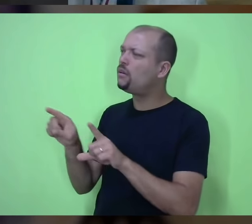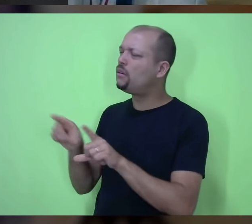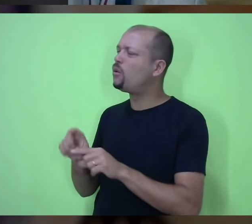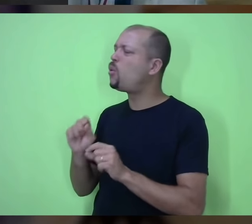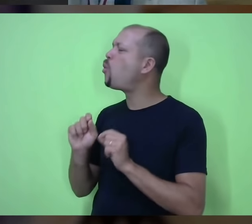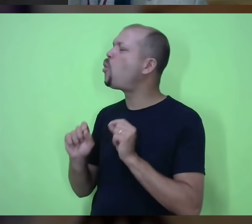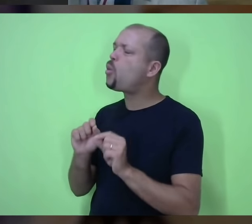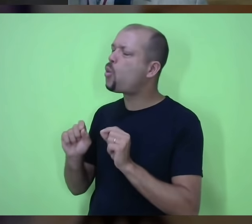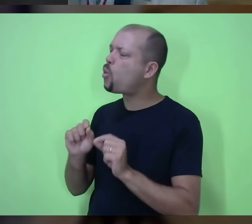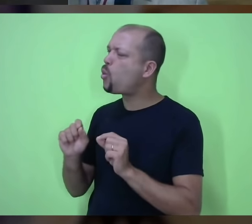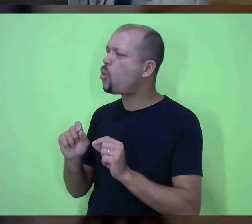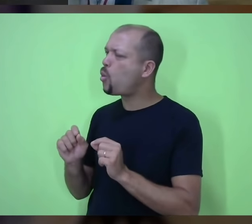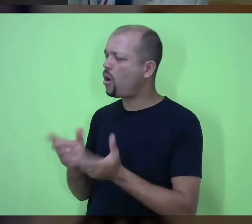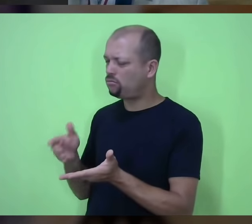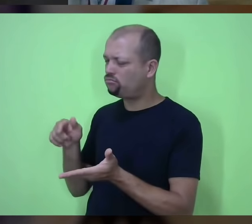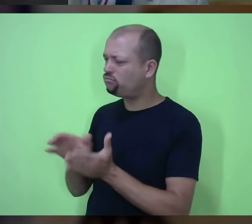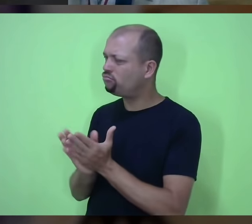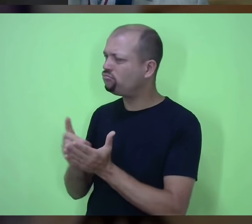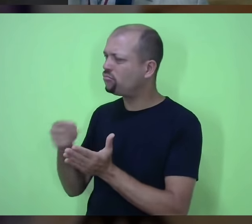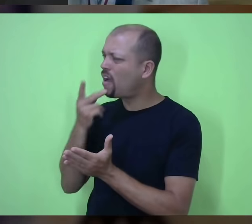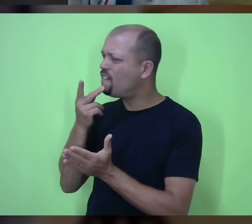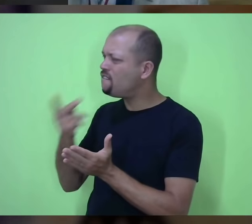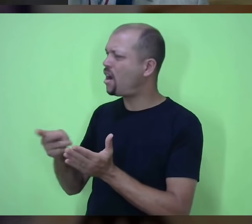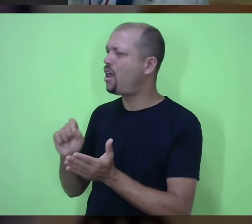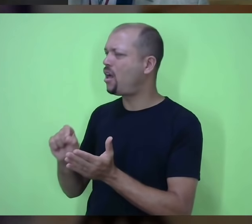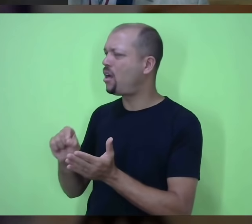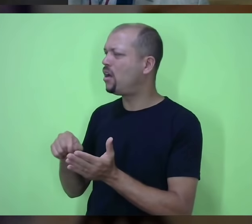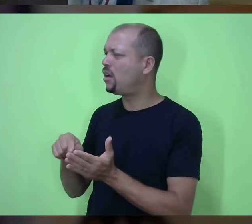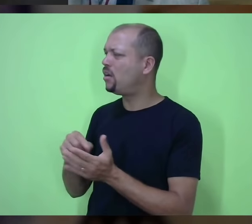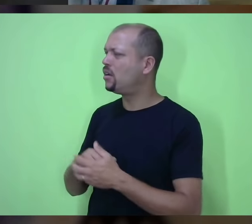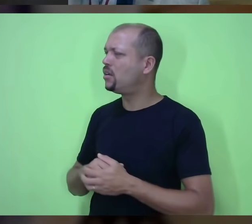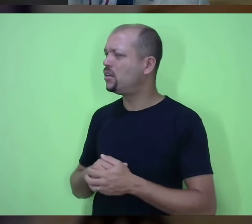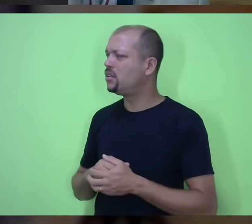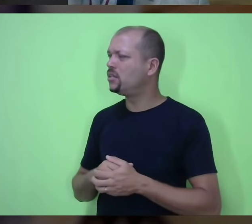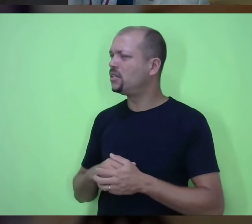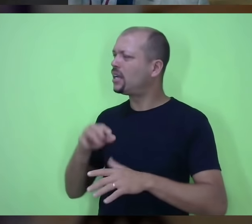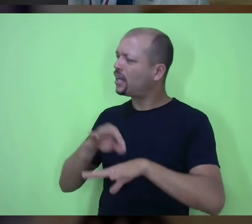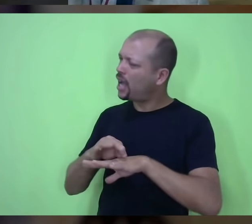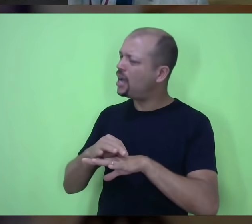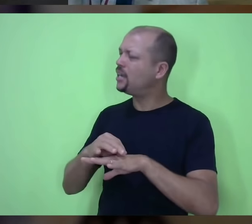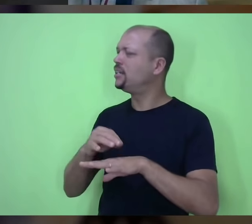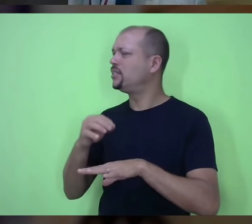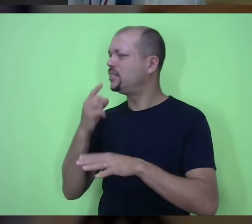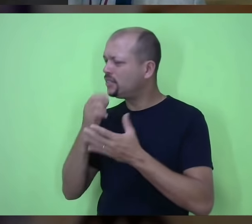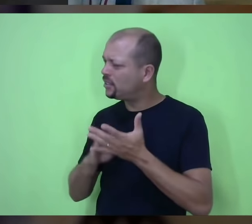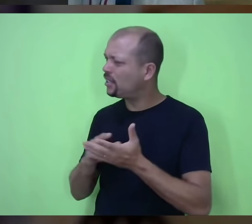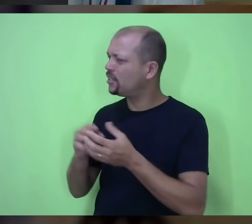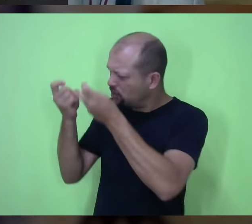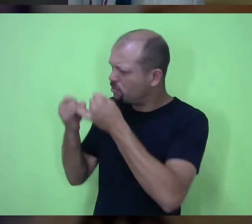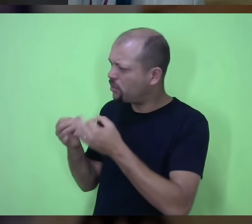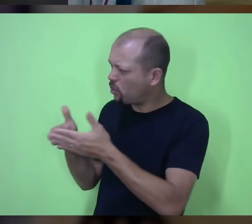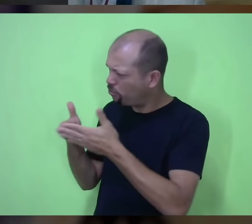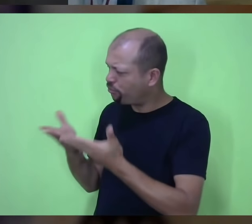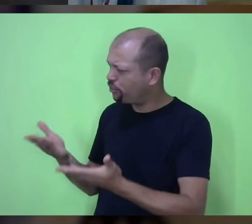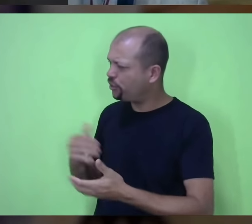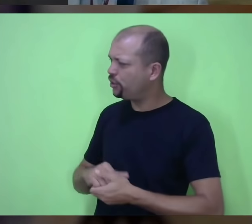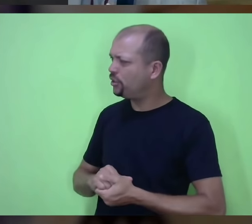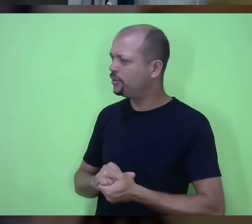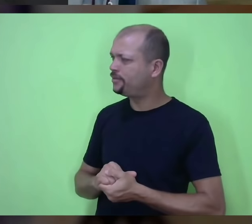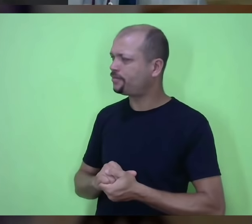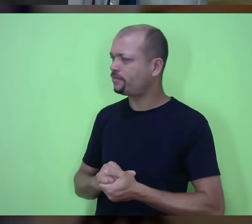essas passagens estão falando quando falam das debilidades de carne e sangue? Mas fique à vontade, complemente o